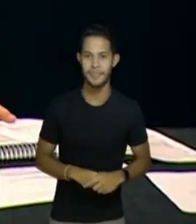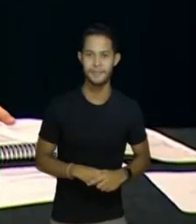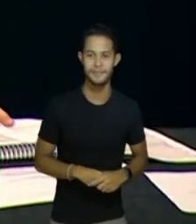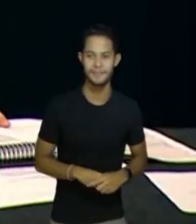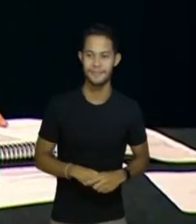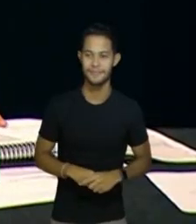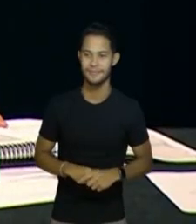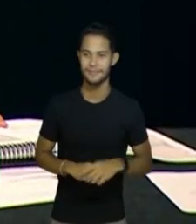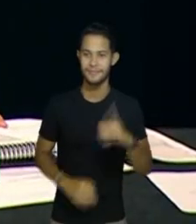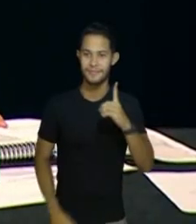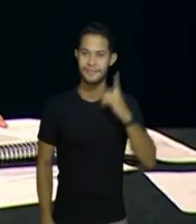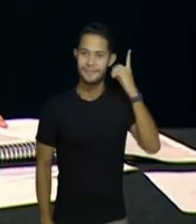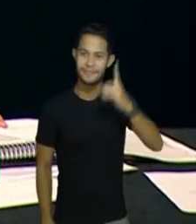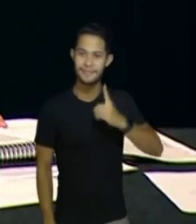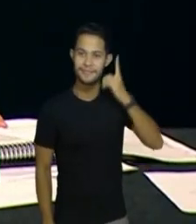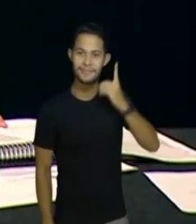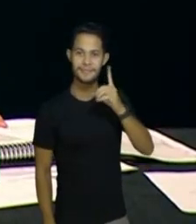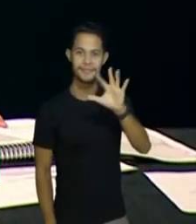Deputado Fernando Krenling.